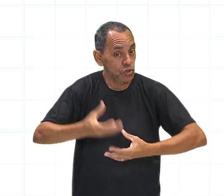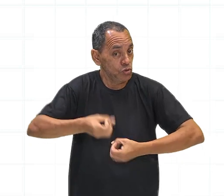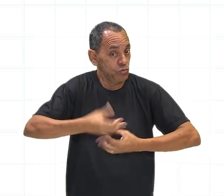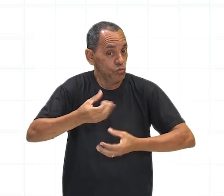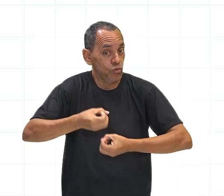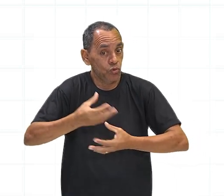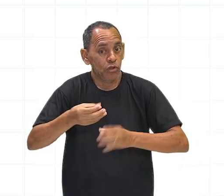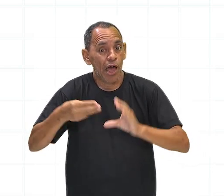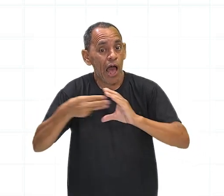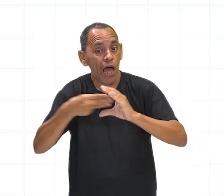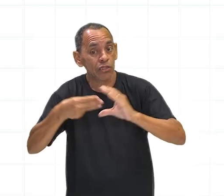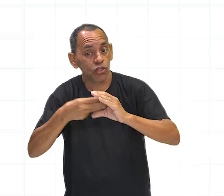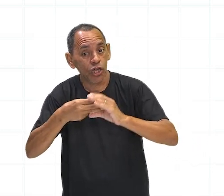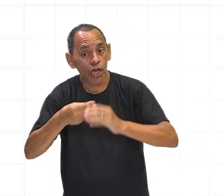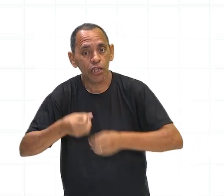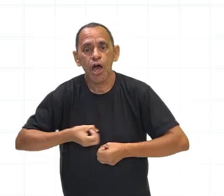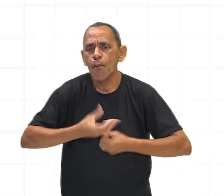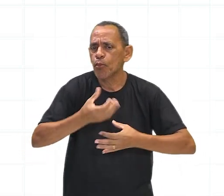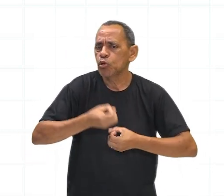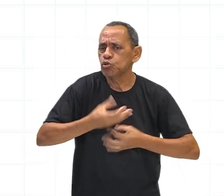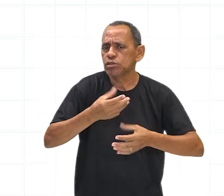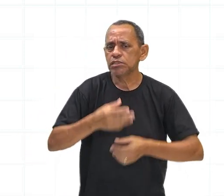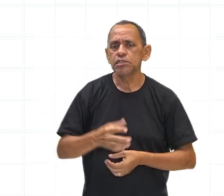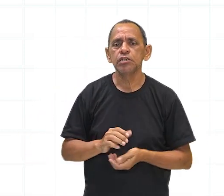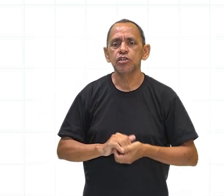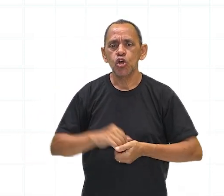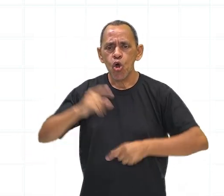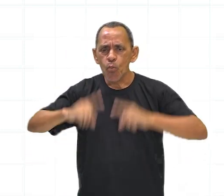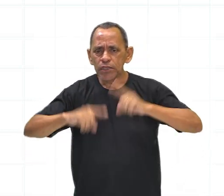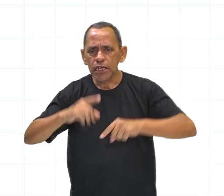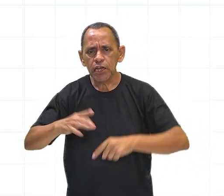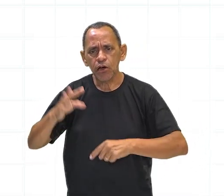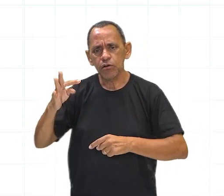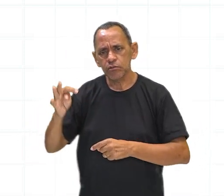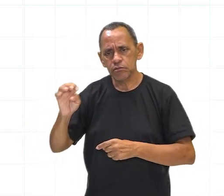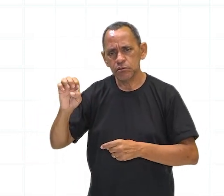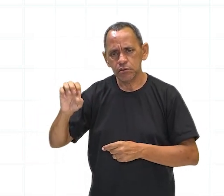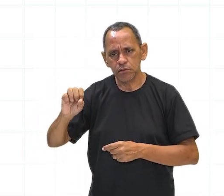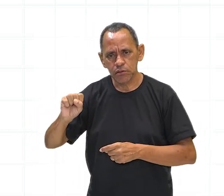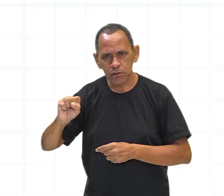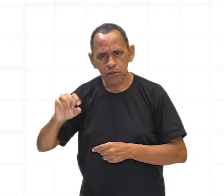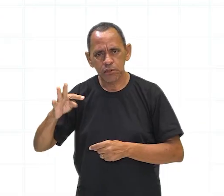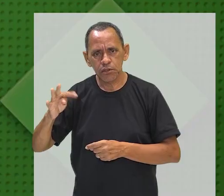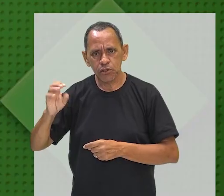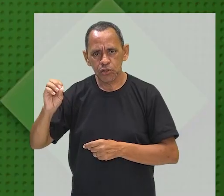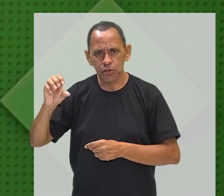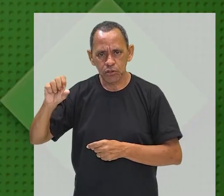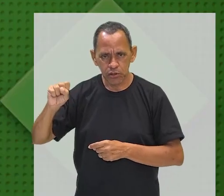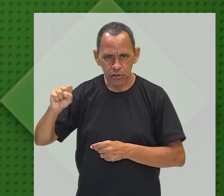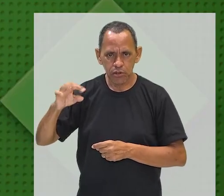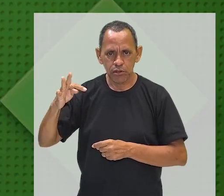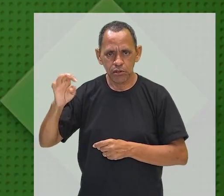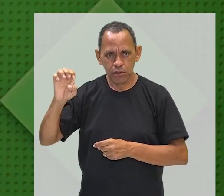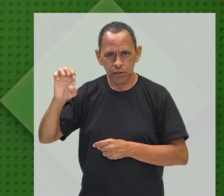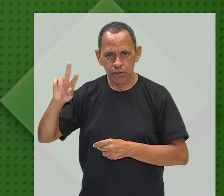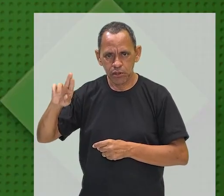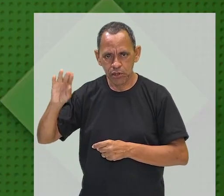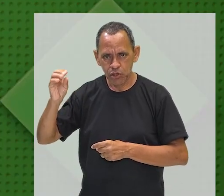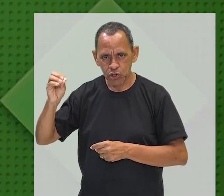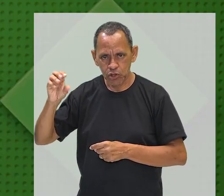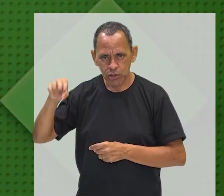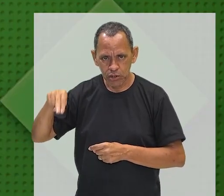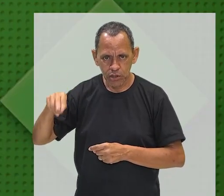a produzirem testosterona. Então a gente observa aí justamente a importância desses hormônios, né, estimulando a produção